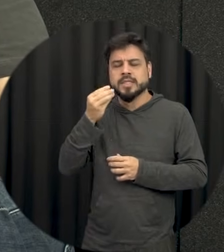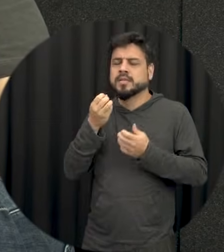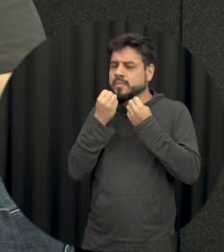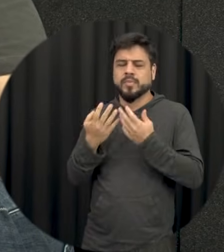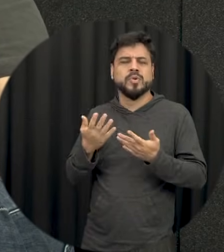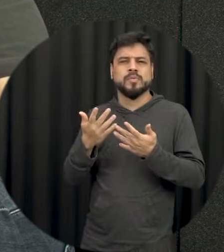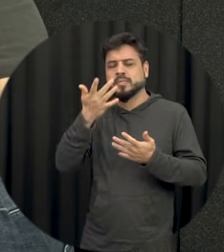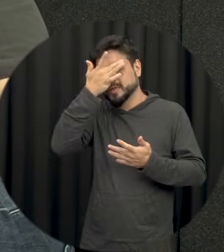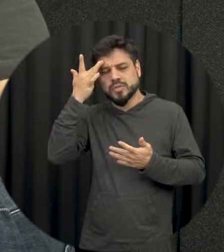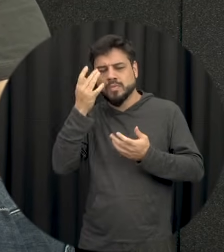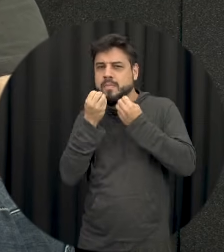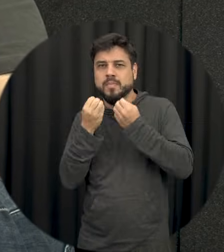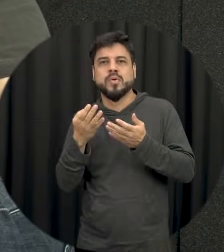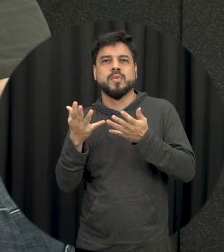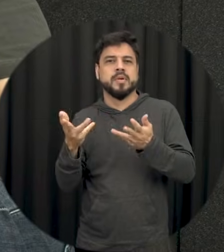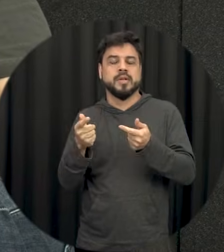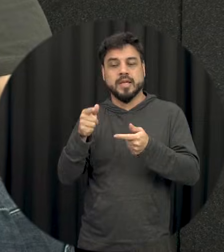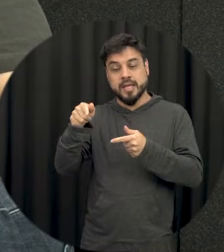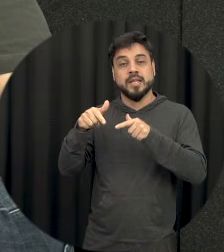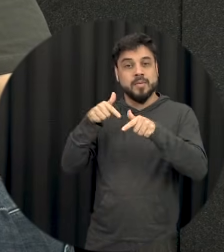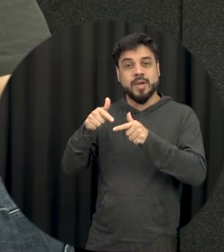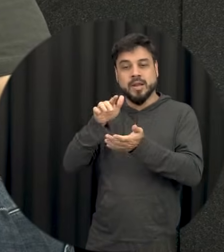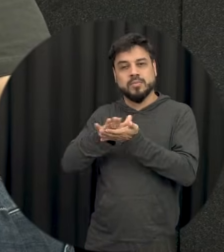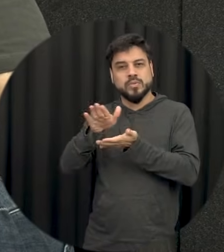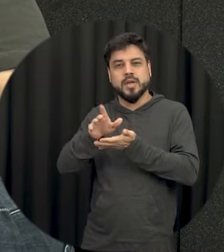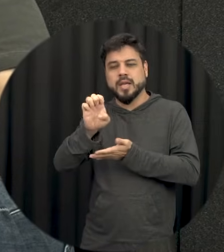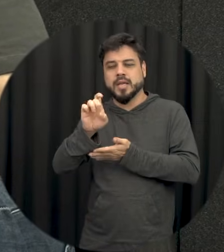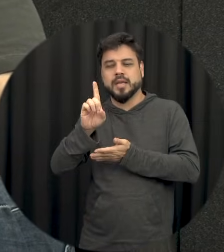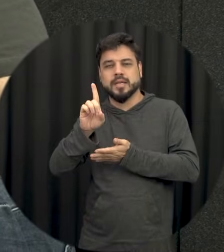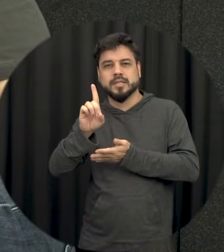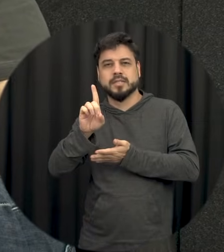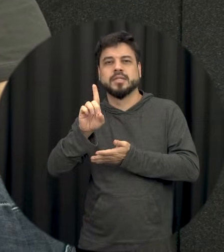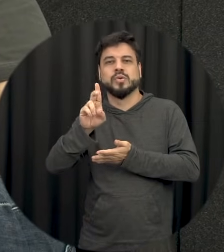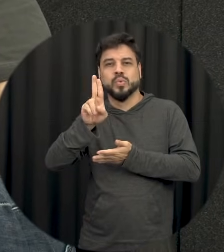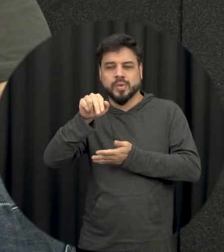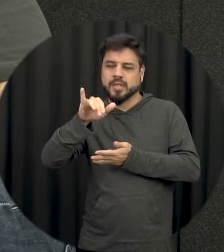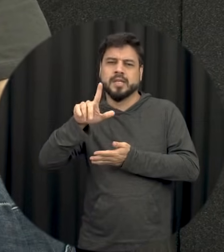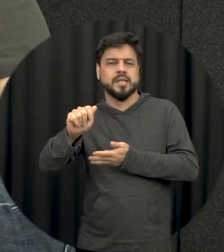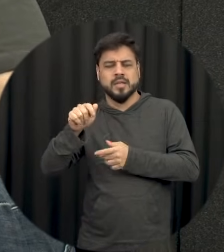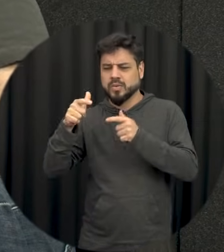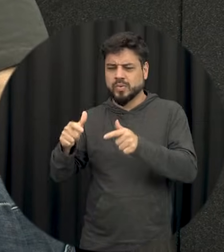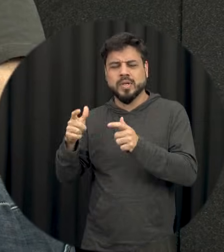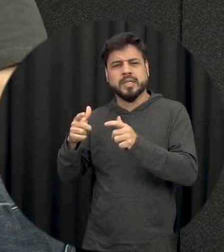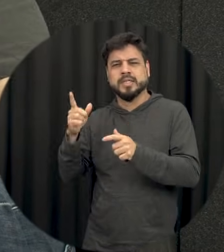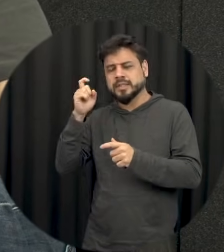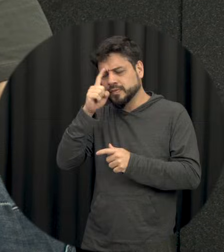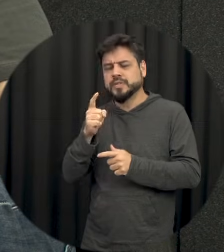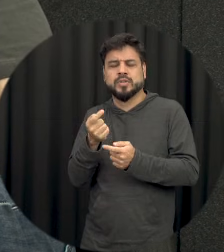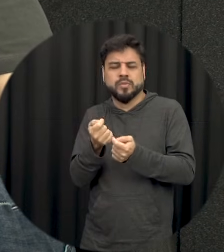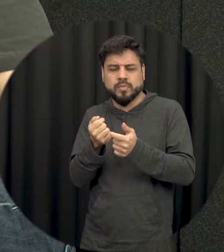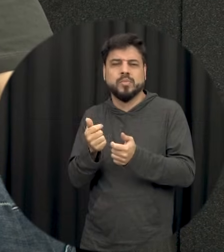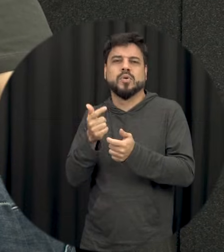pessoas maravilhosas que trabalham na editora da Unila em condições extremamente difíceis, né, com poucos